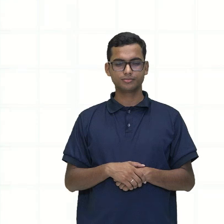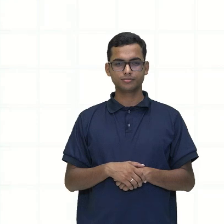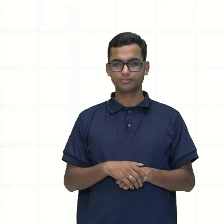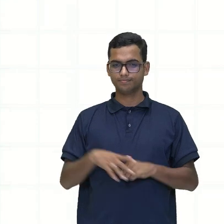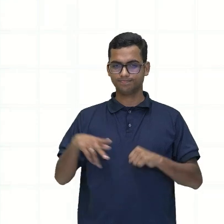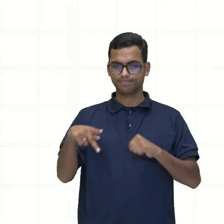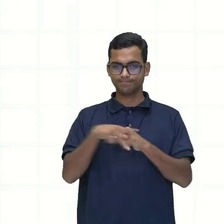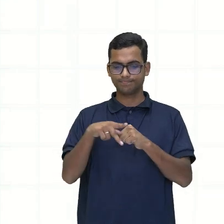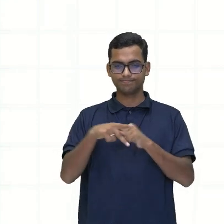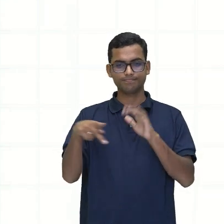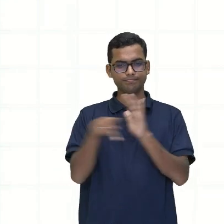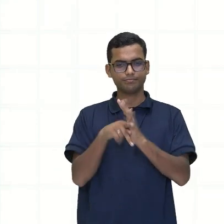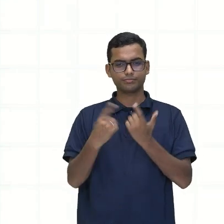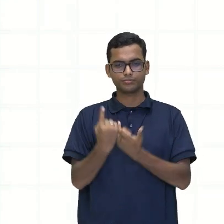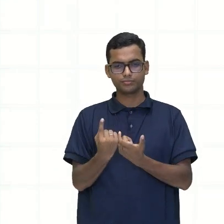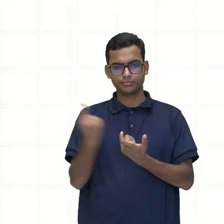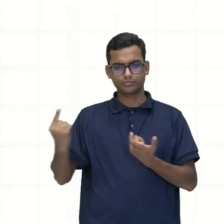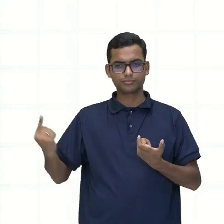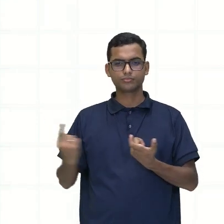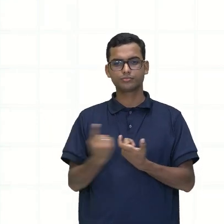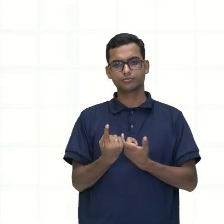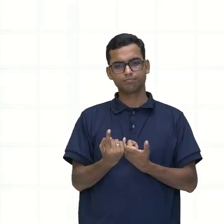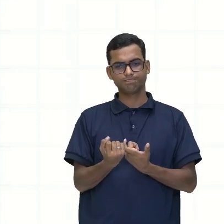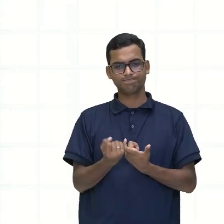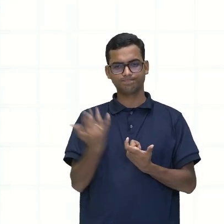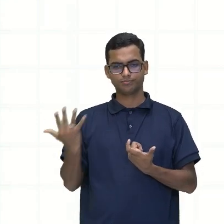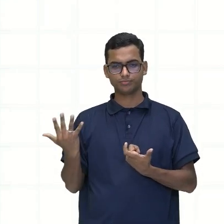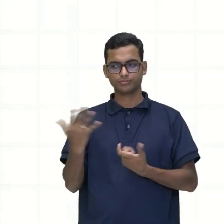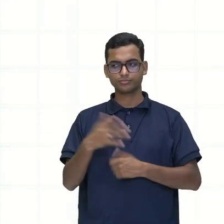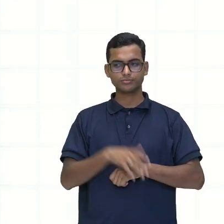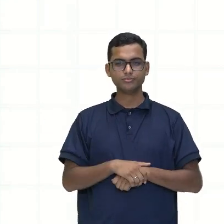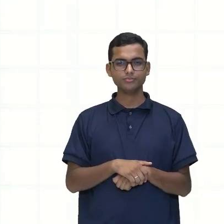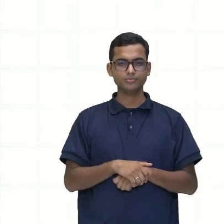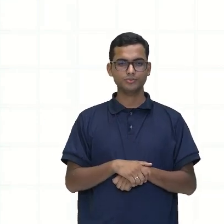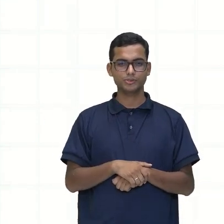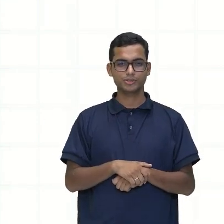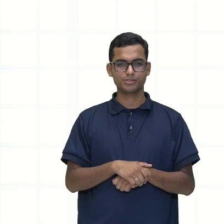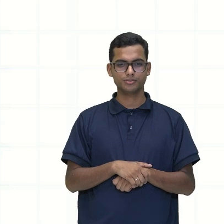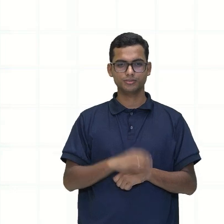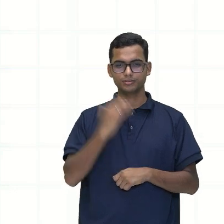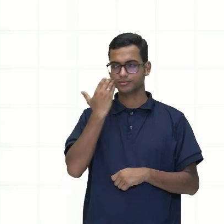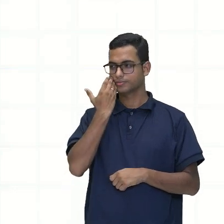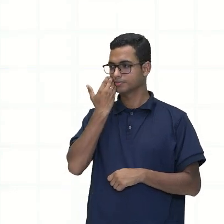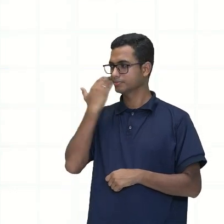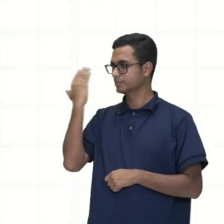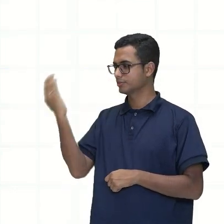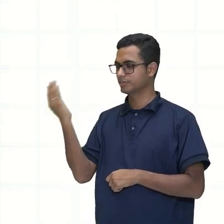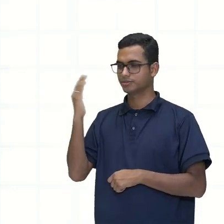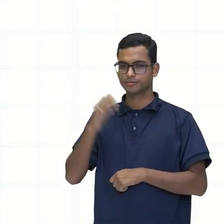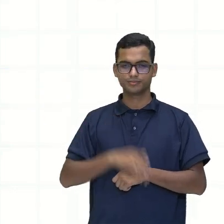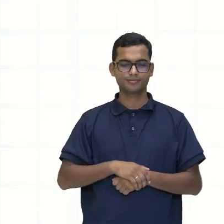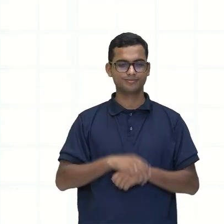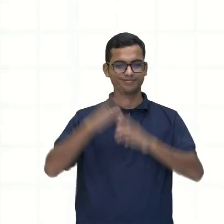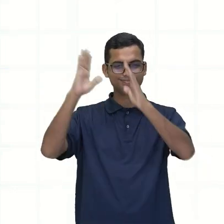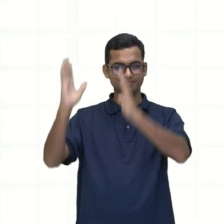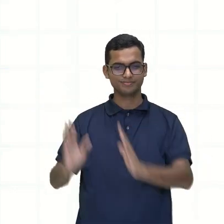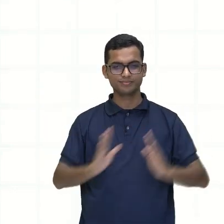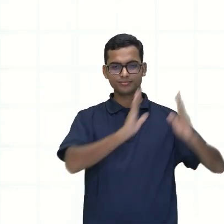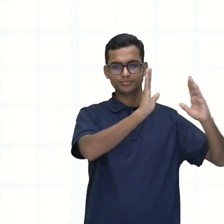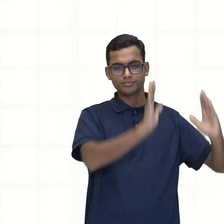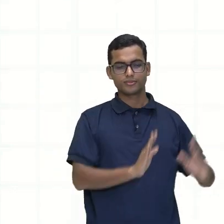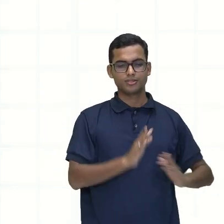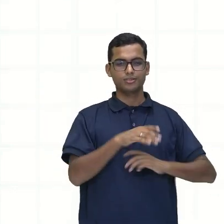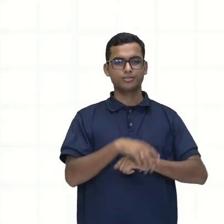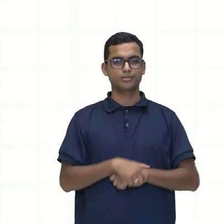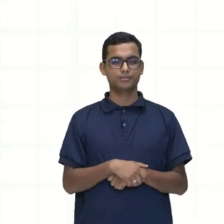Acompanhem comigo. Então, os pronomes do plural são esses aqui, né? Tem menos. Então, a gente